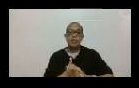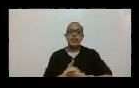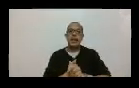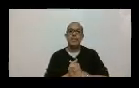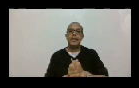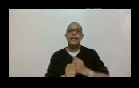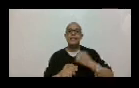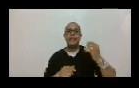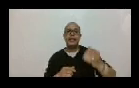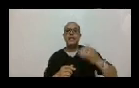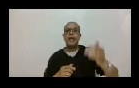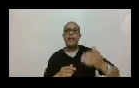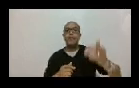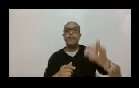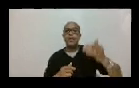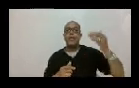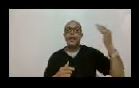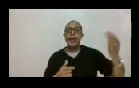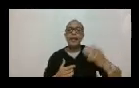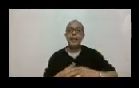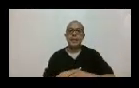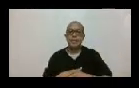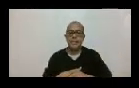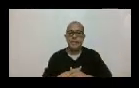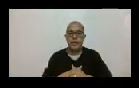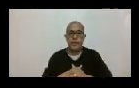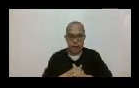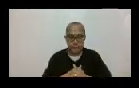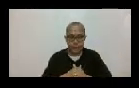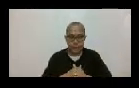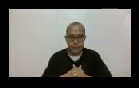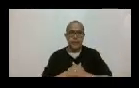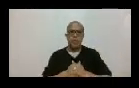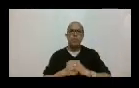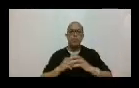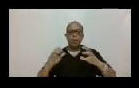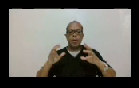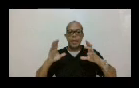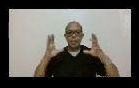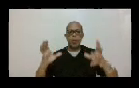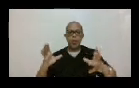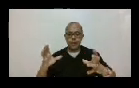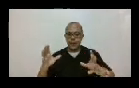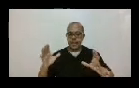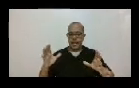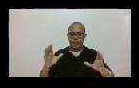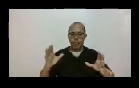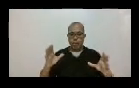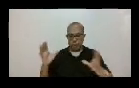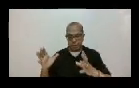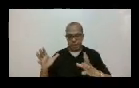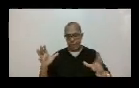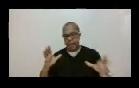industrial associado à crescente e pioneiro mecanização rural na